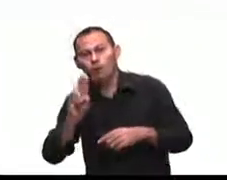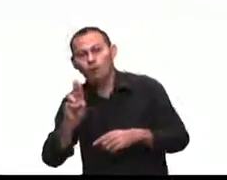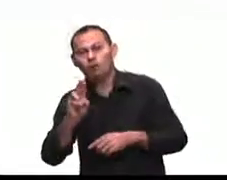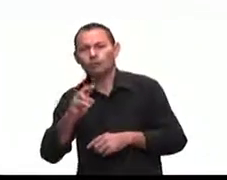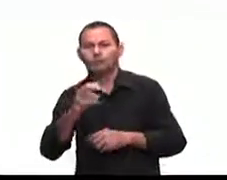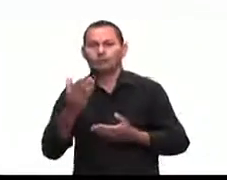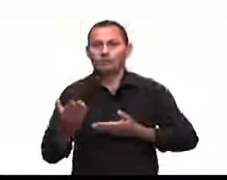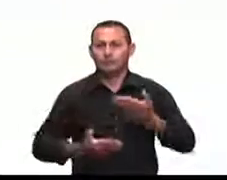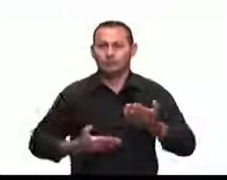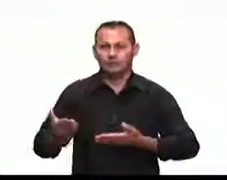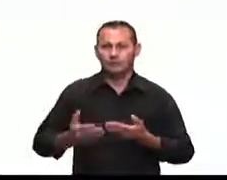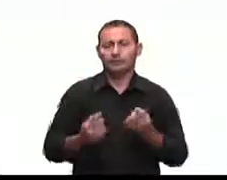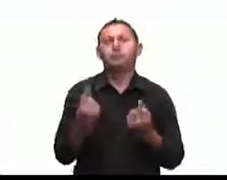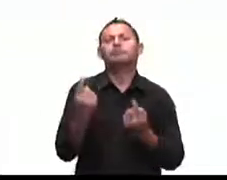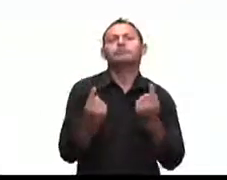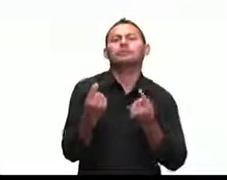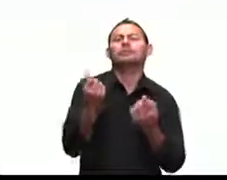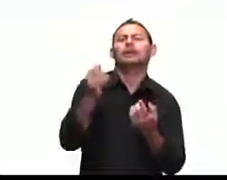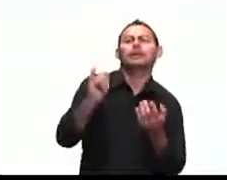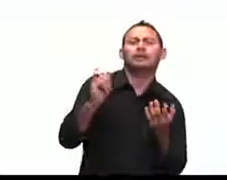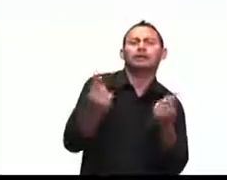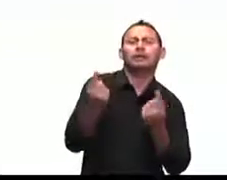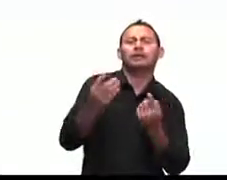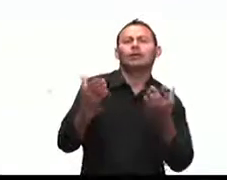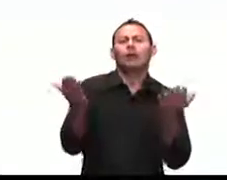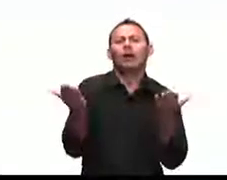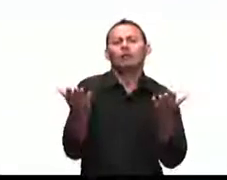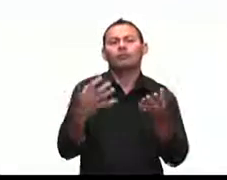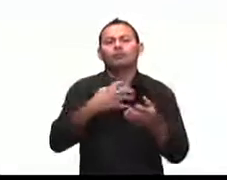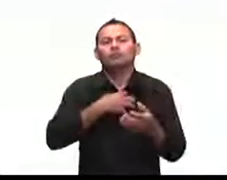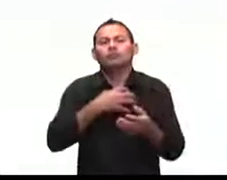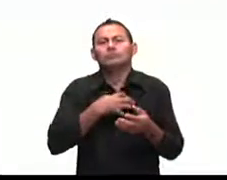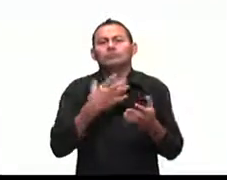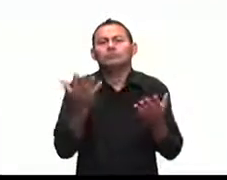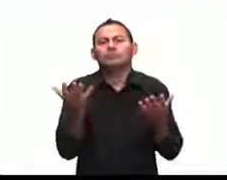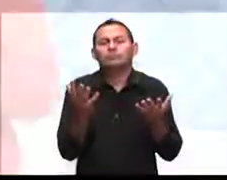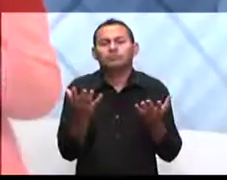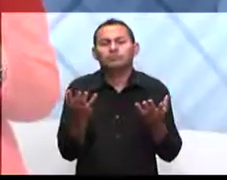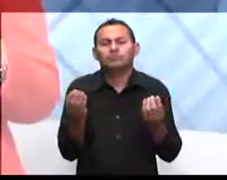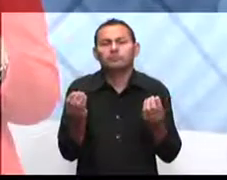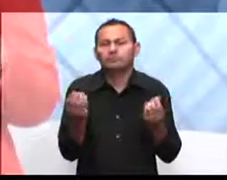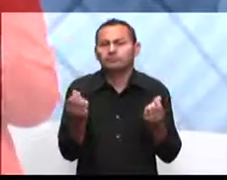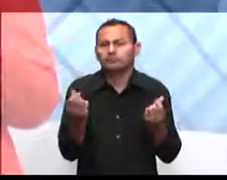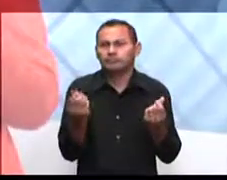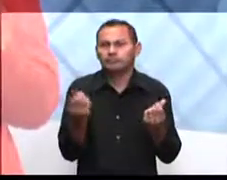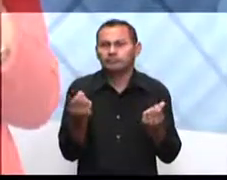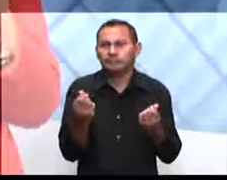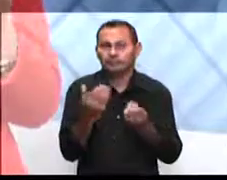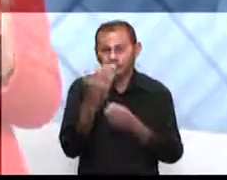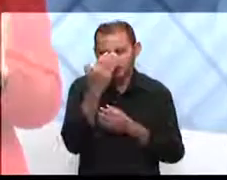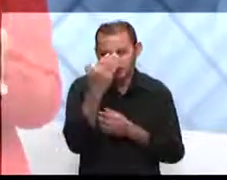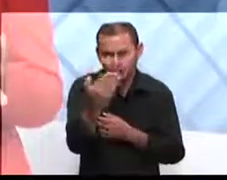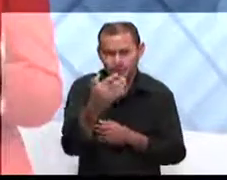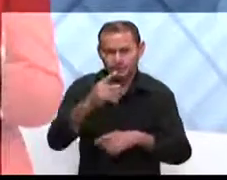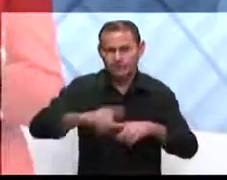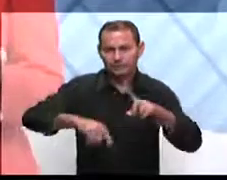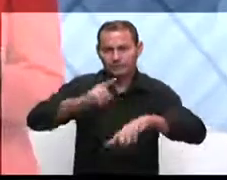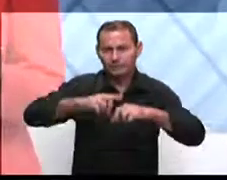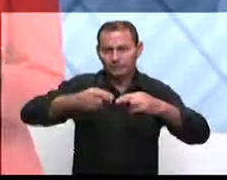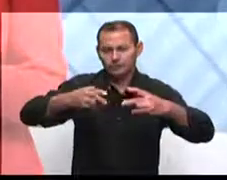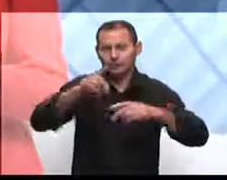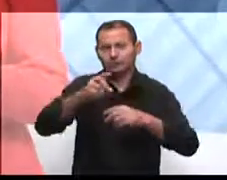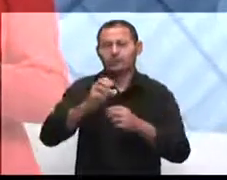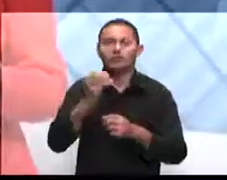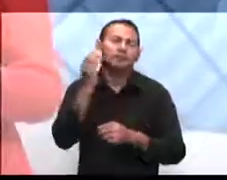um serviço? E aí, né? Então, qual foi a sensação, né, diante aquele produto que